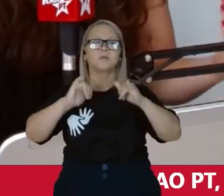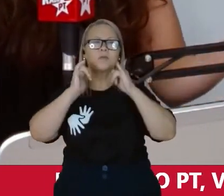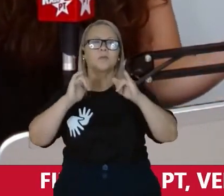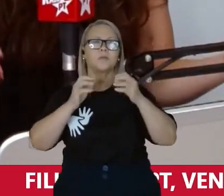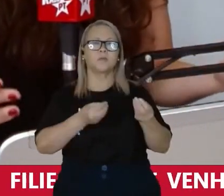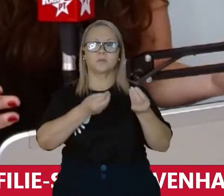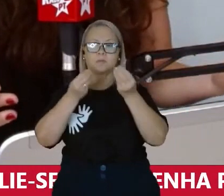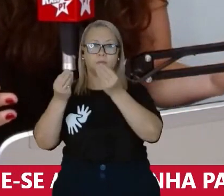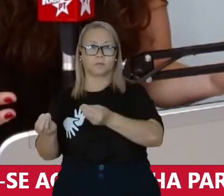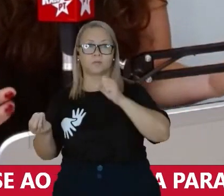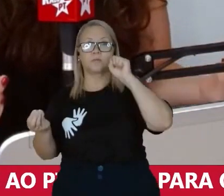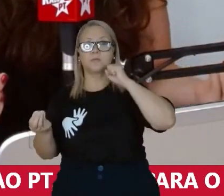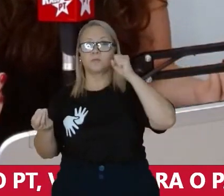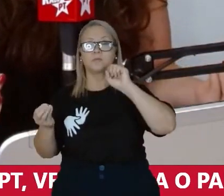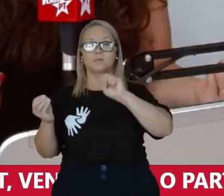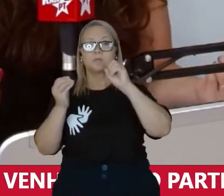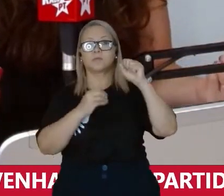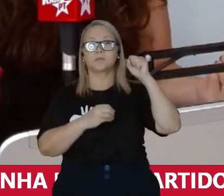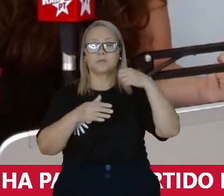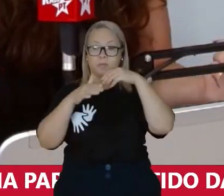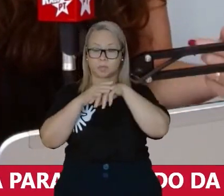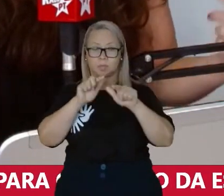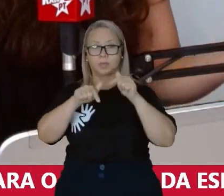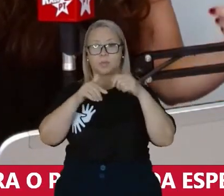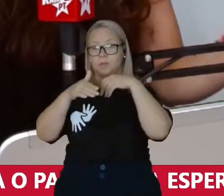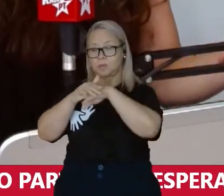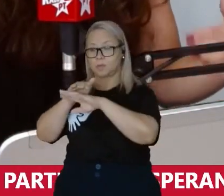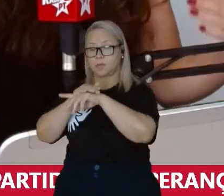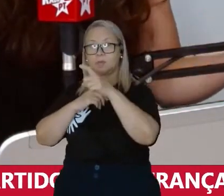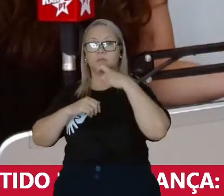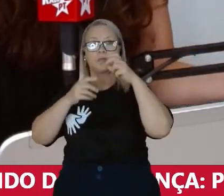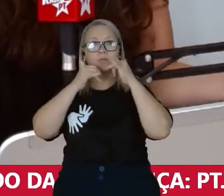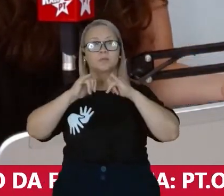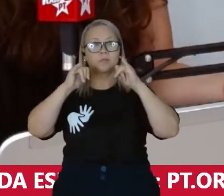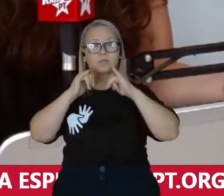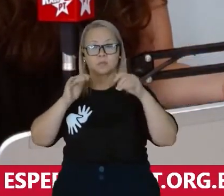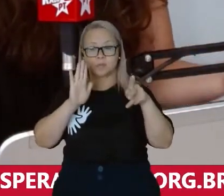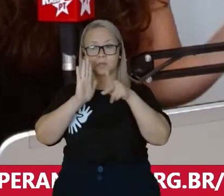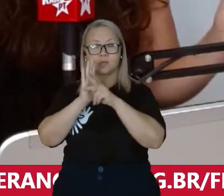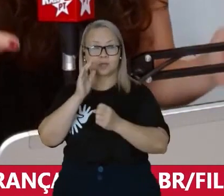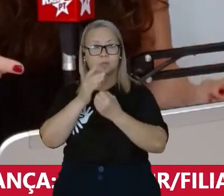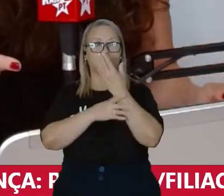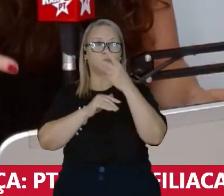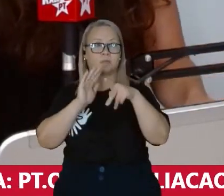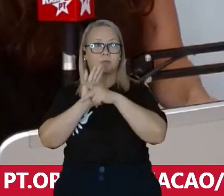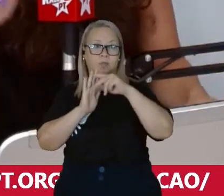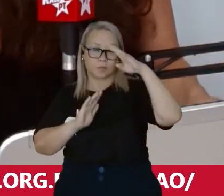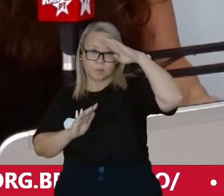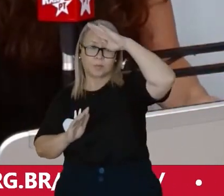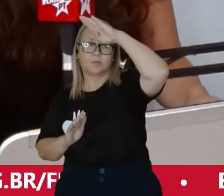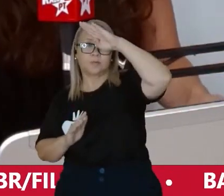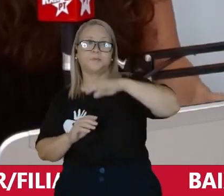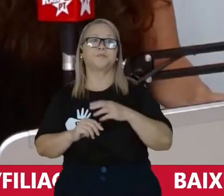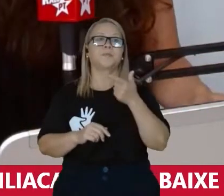aos senadores. Então, tem o trabalho de arquivamento das mentiras produzidas pelos próprios bolsonaristas, isso é uma coisa, e